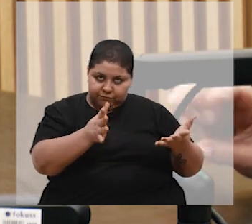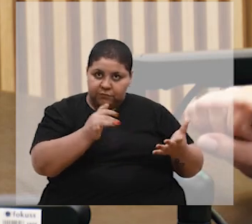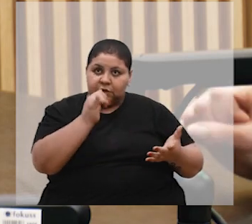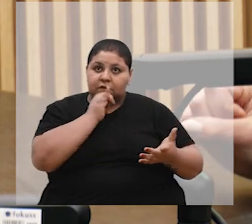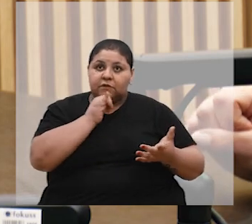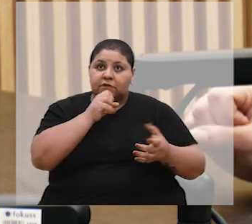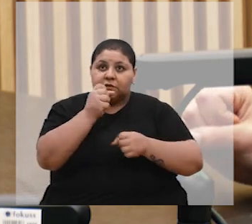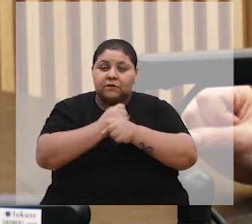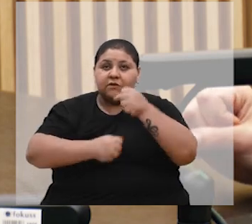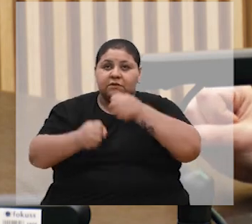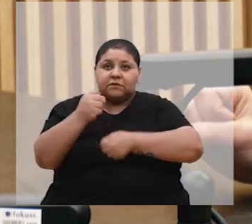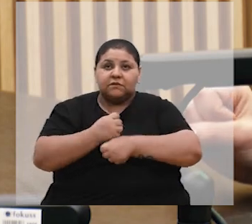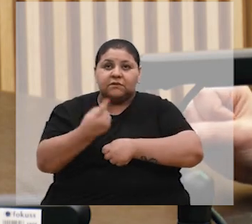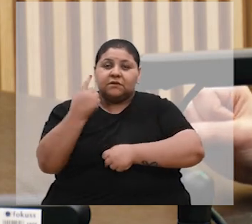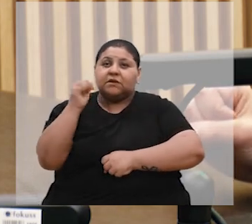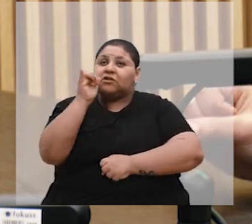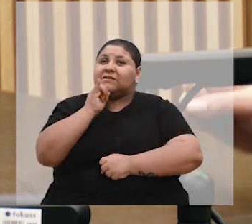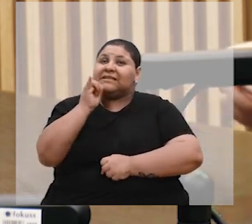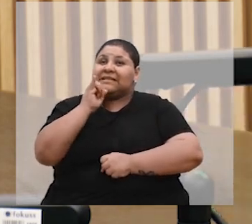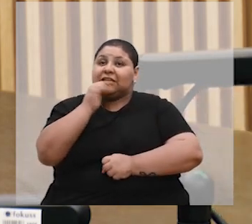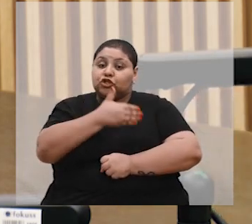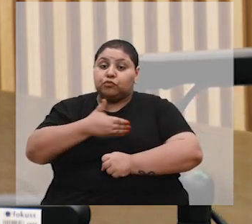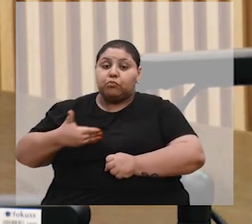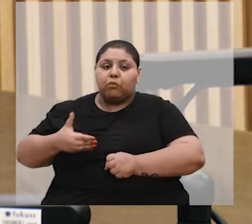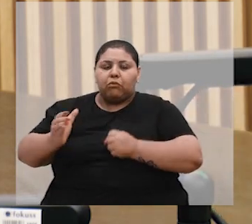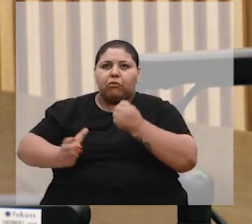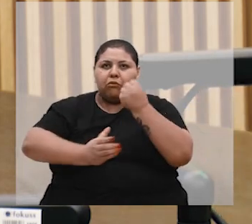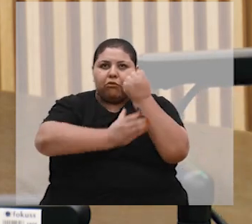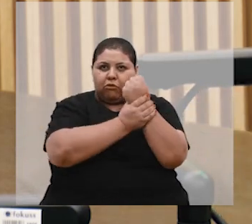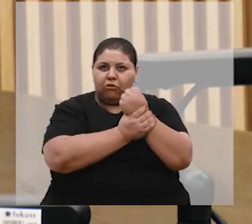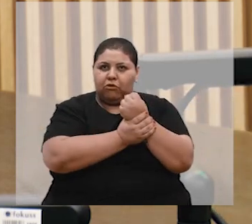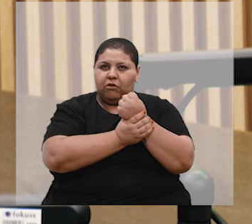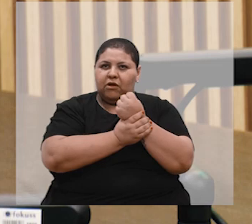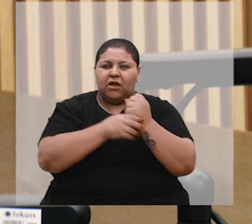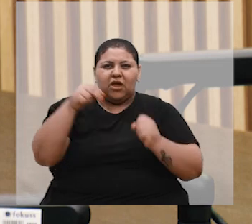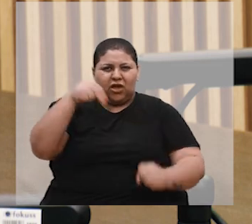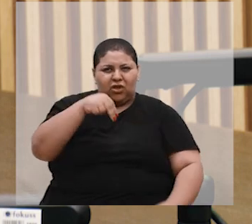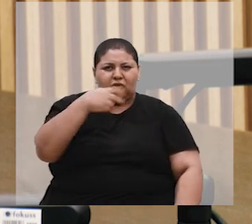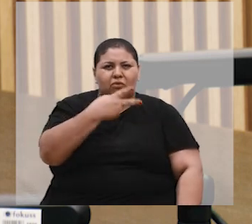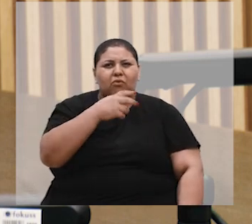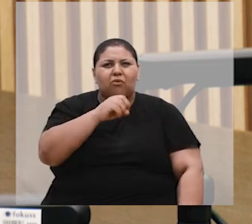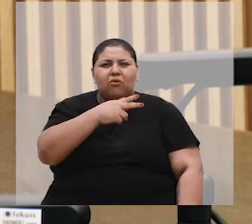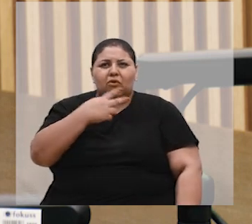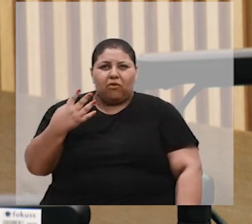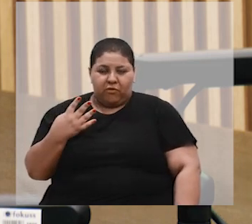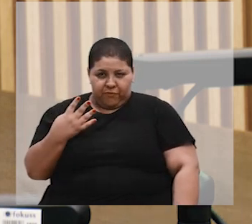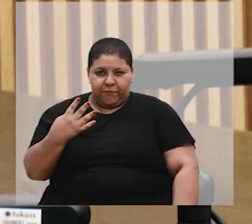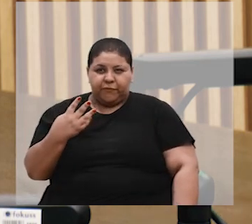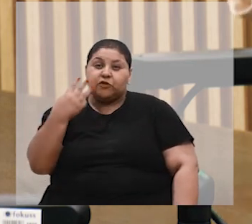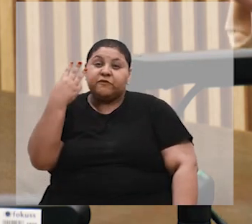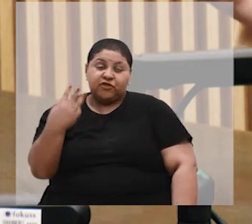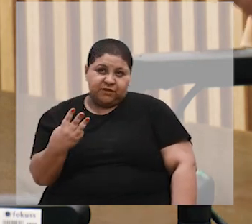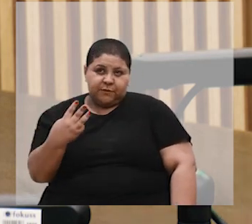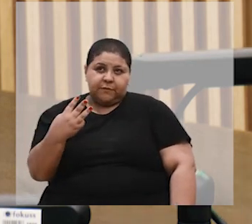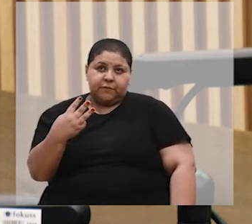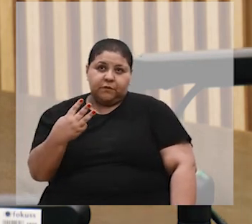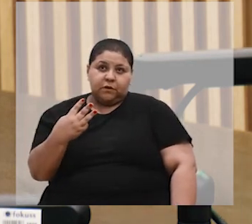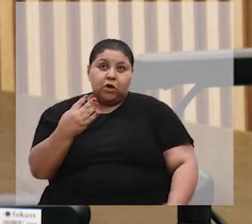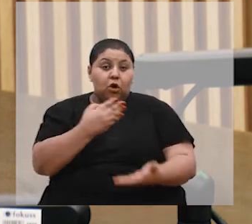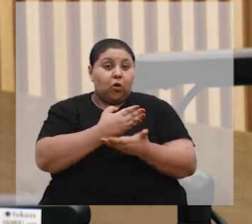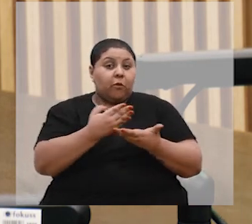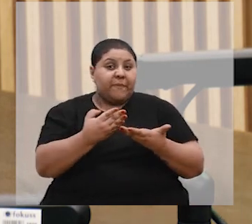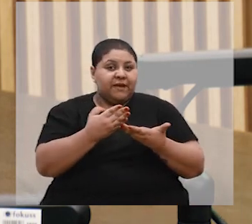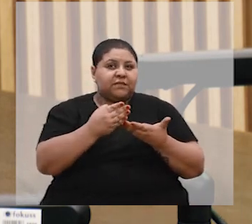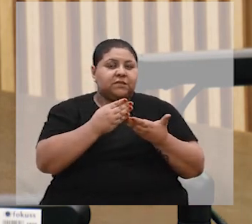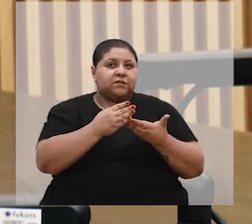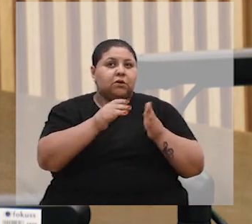teve a TPS, que é o Teste Público de Segurança. Então, no final do ano, ali em novembro de 2023, acontece o TPS. Se abre o edital, então as